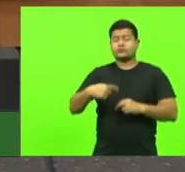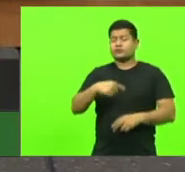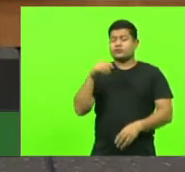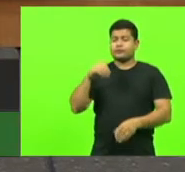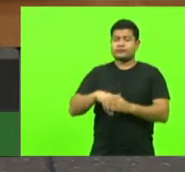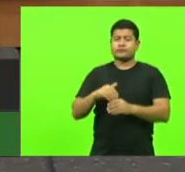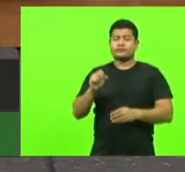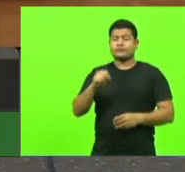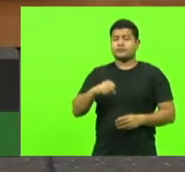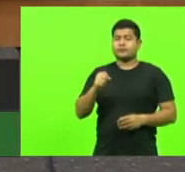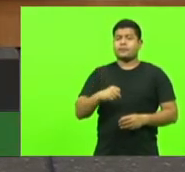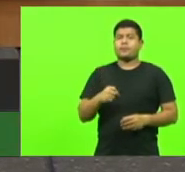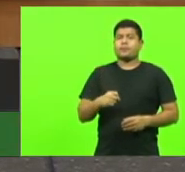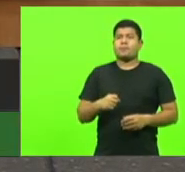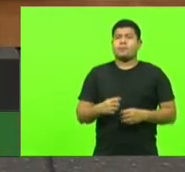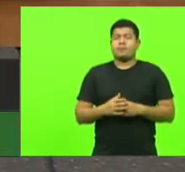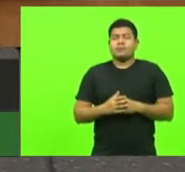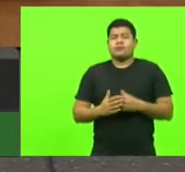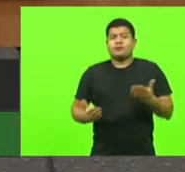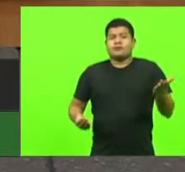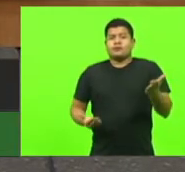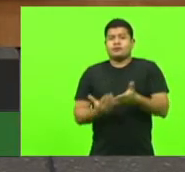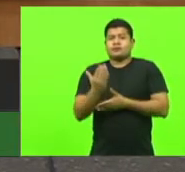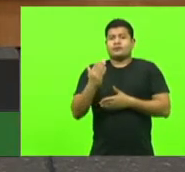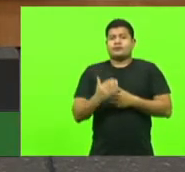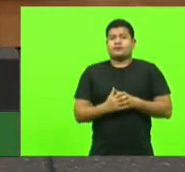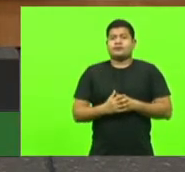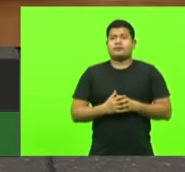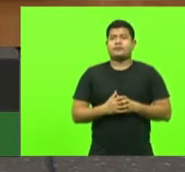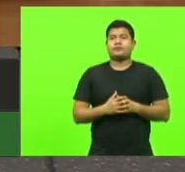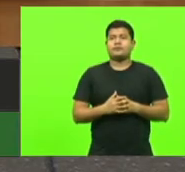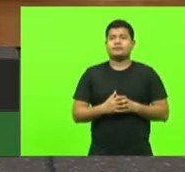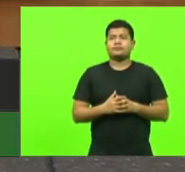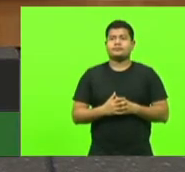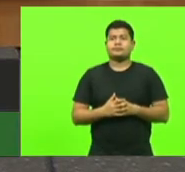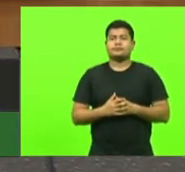também, de louvor é pela aprovação.